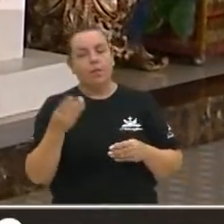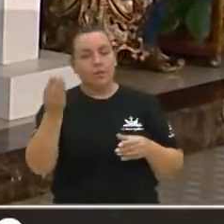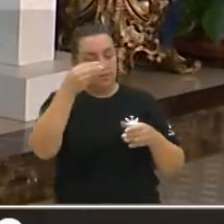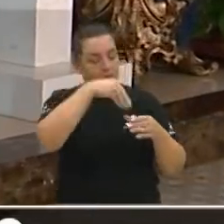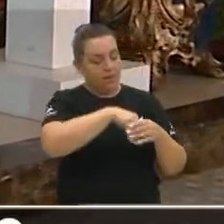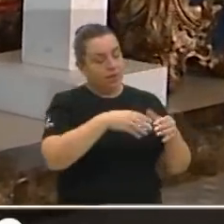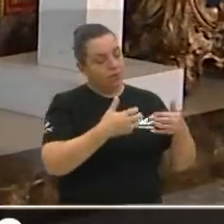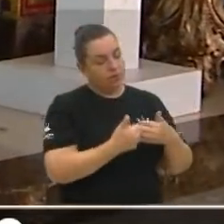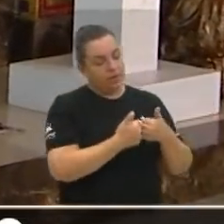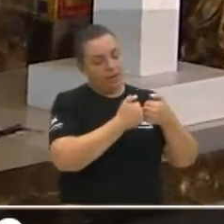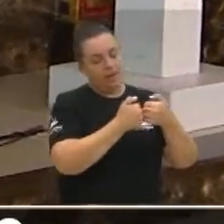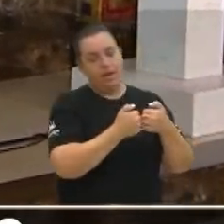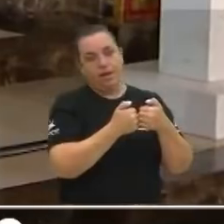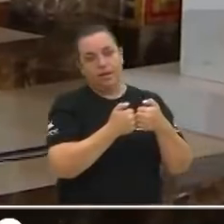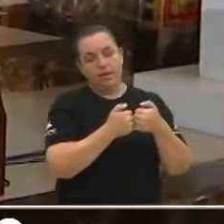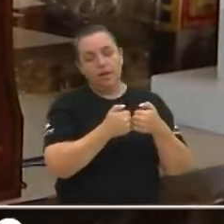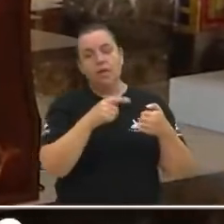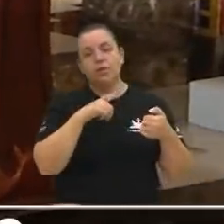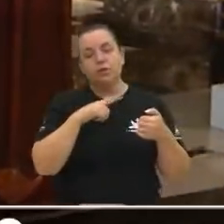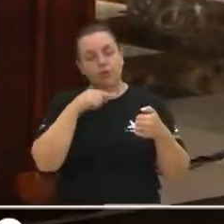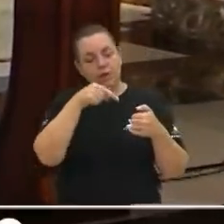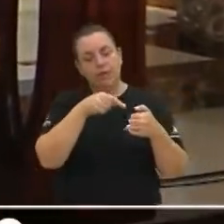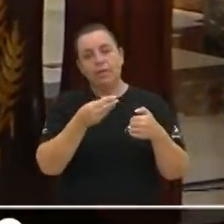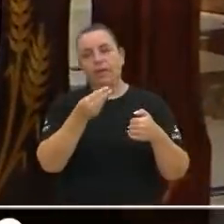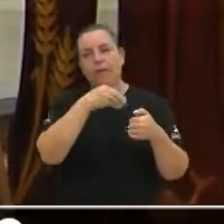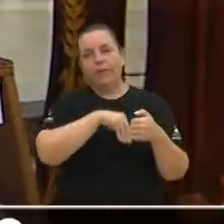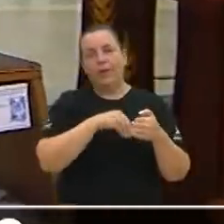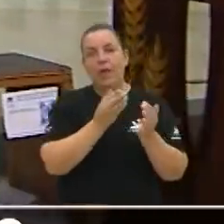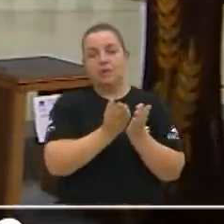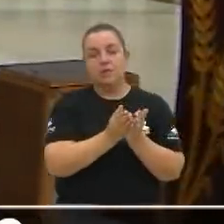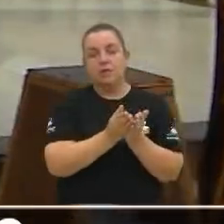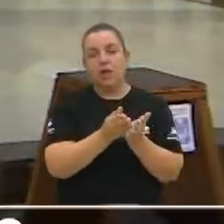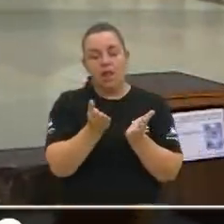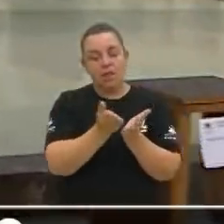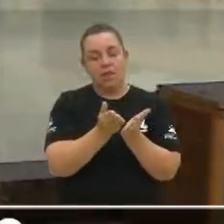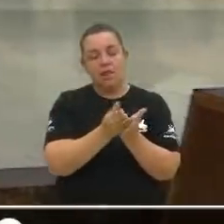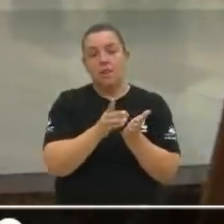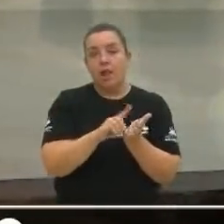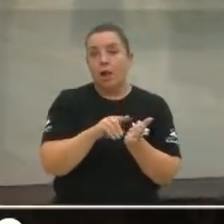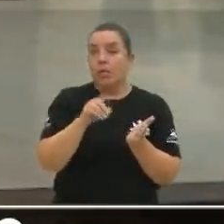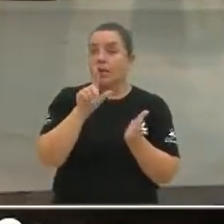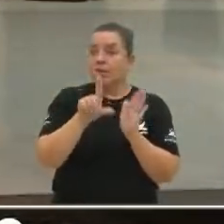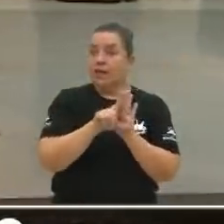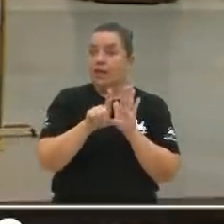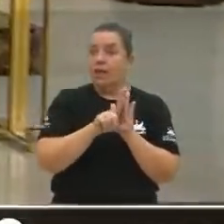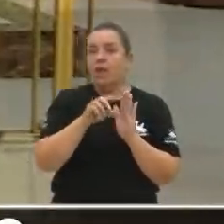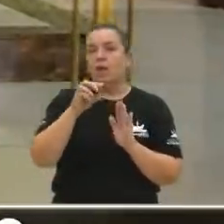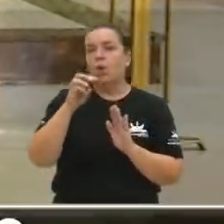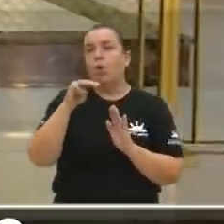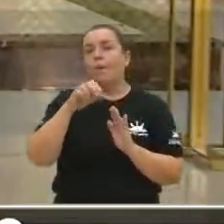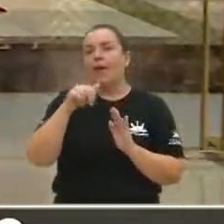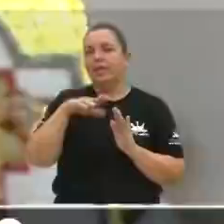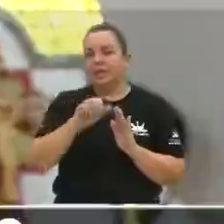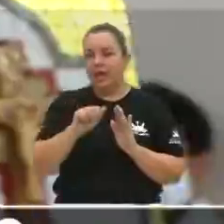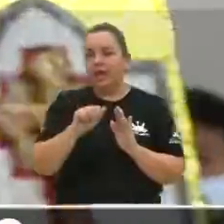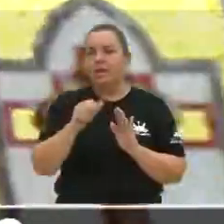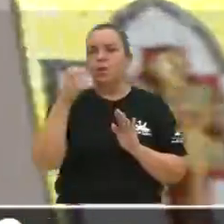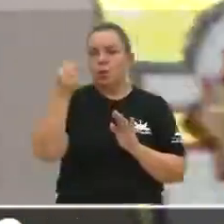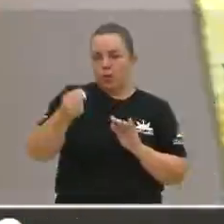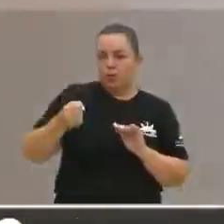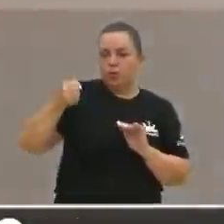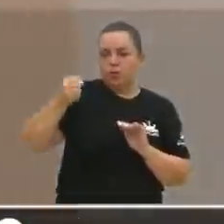que dentro da Arca da Aliança estavam as tábuas da lei uma na e o cajado